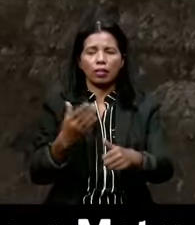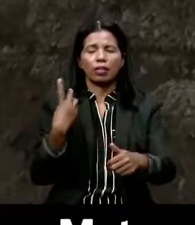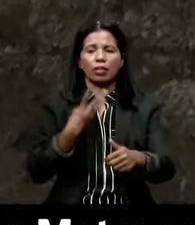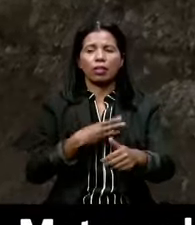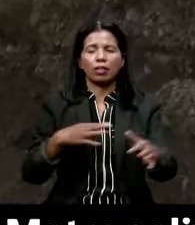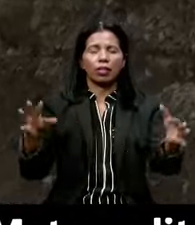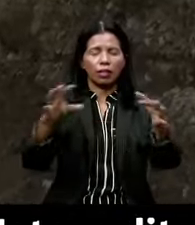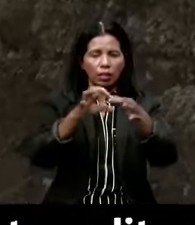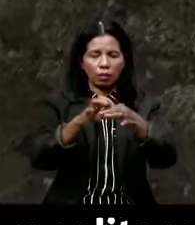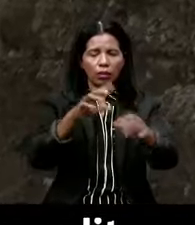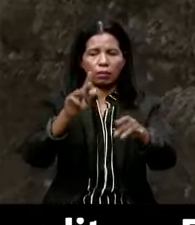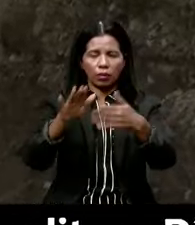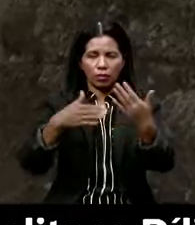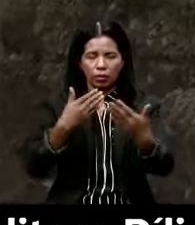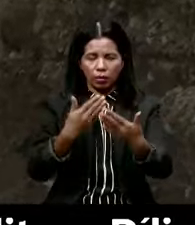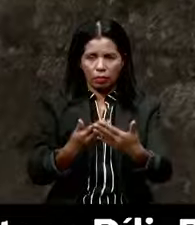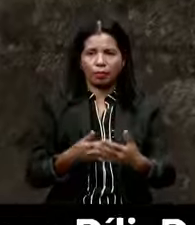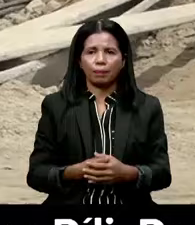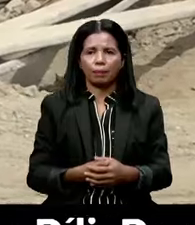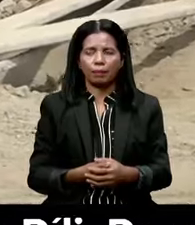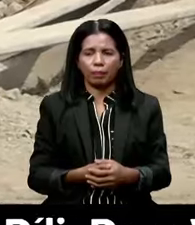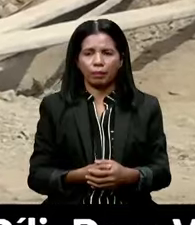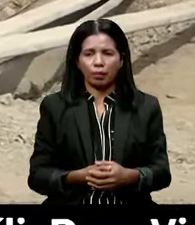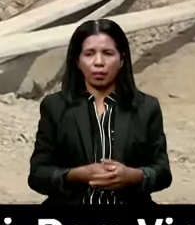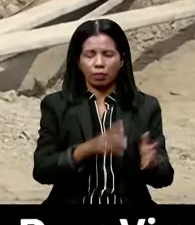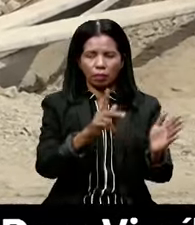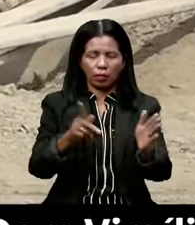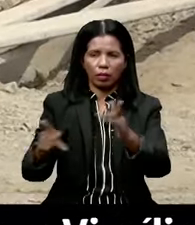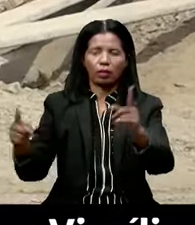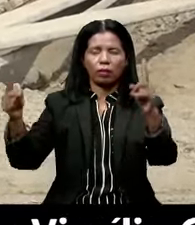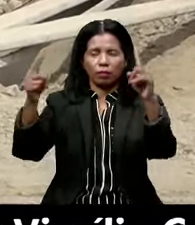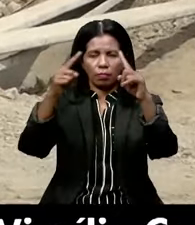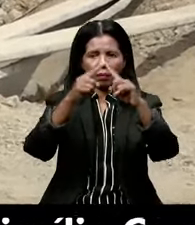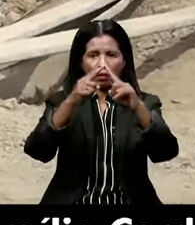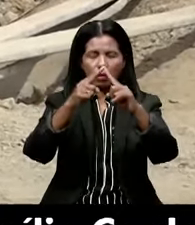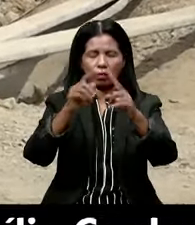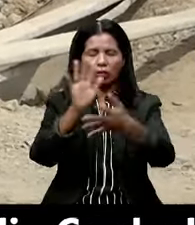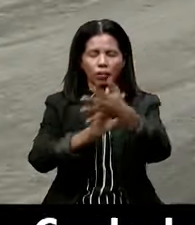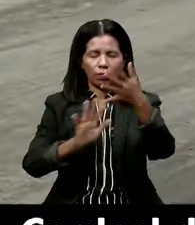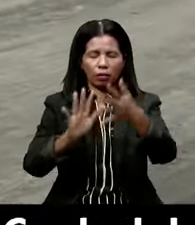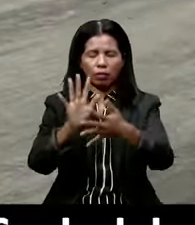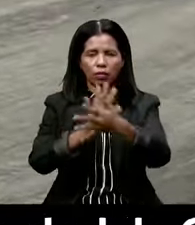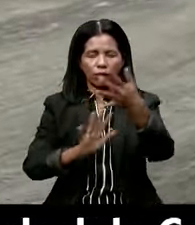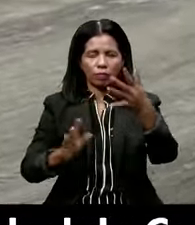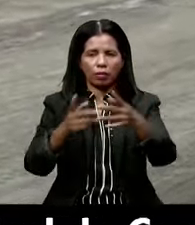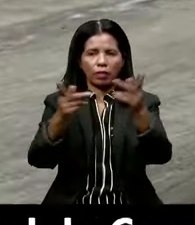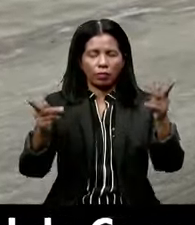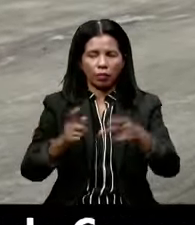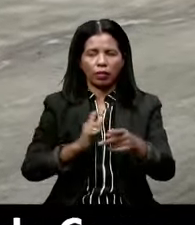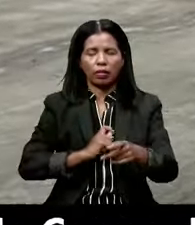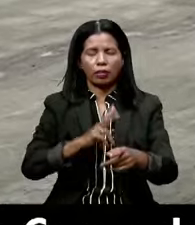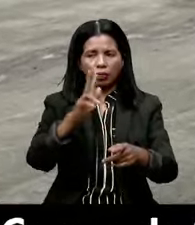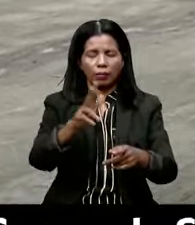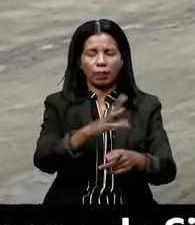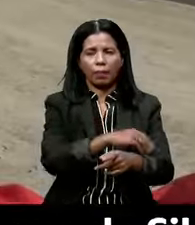kumdar sir ba futuro a 200 milímetros ne atu plano atu ba be ia celebração ne cerimônia ne fatin tastolo tanki